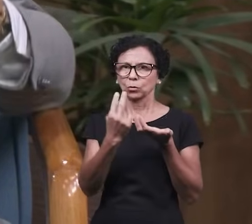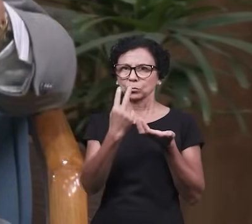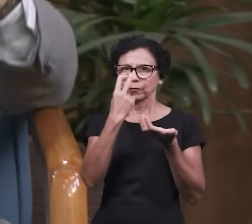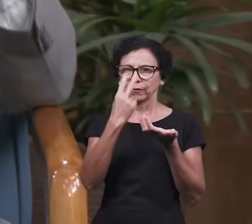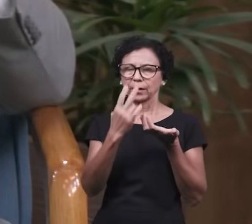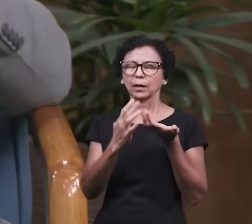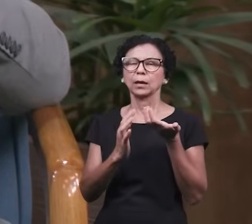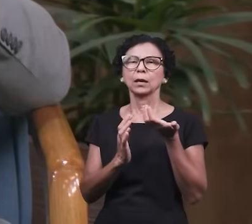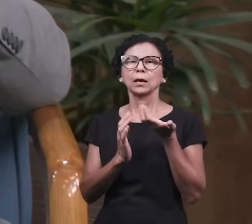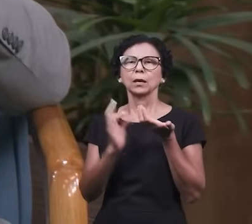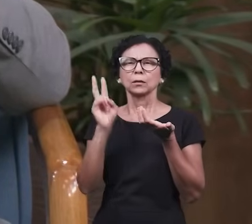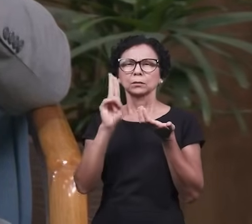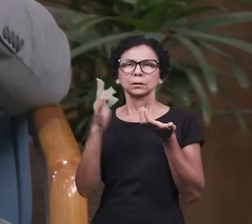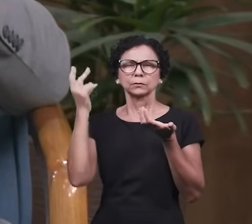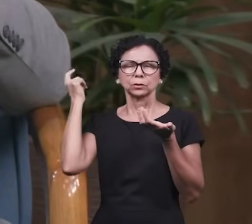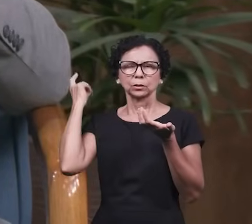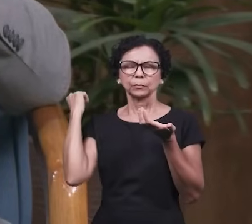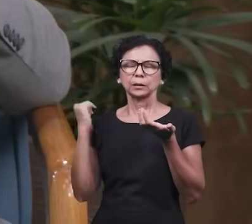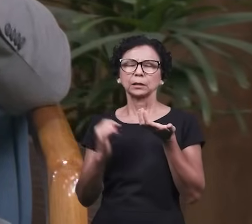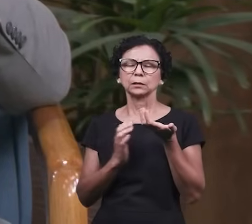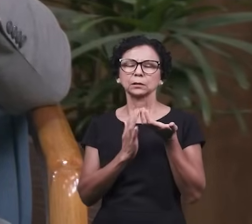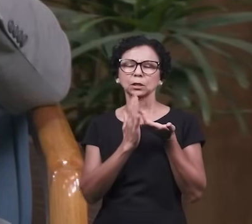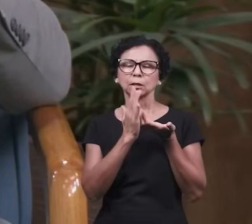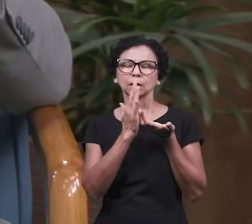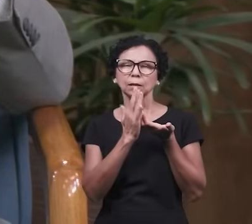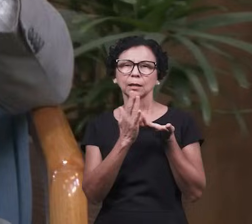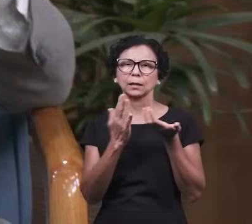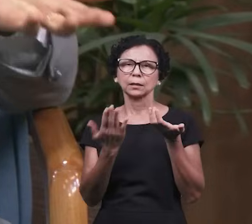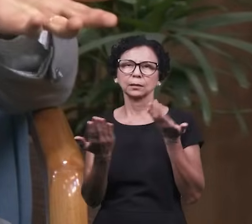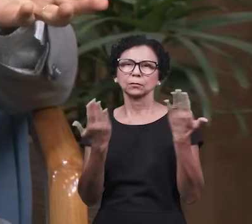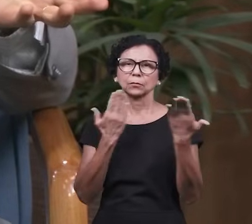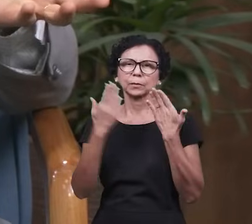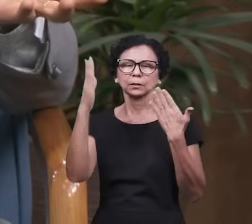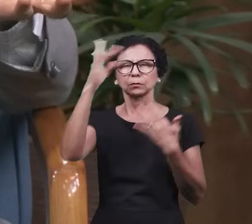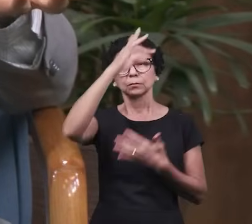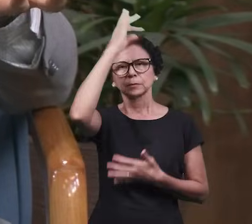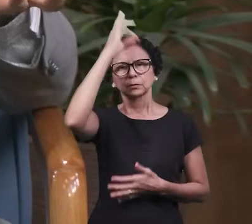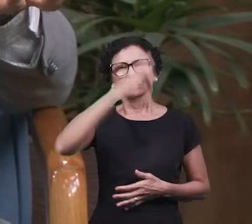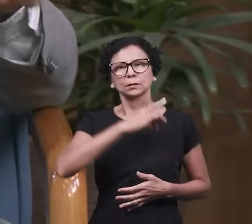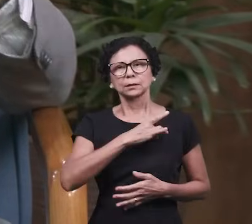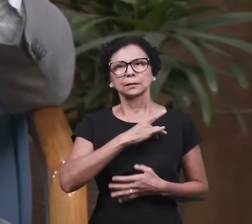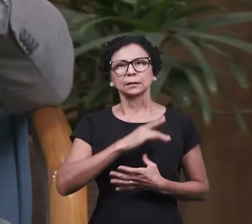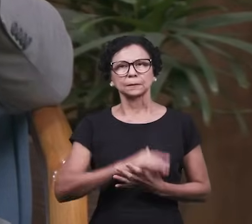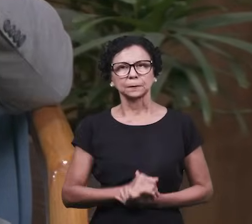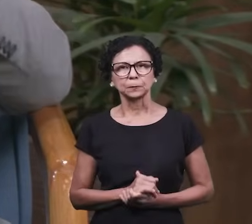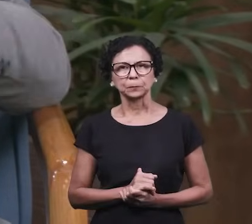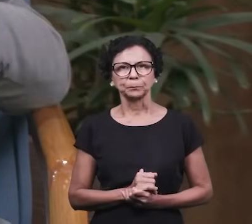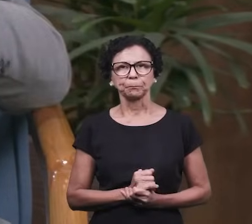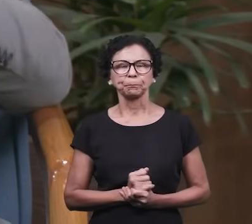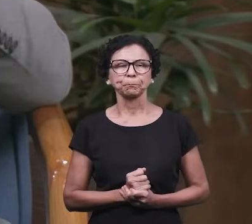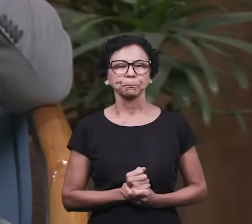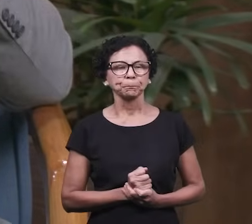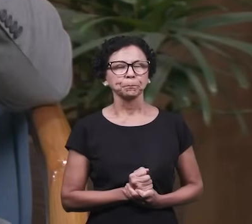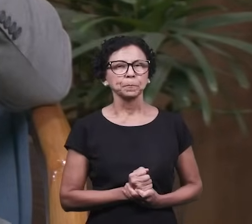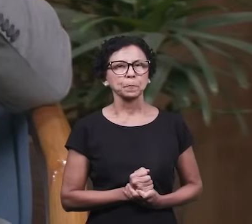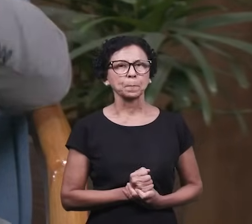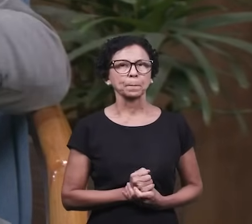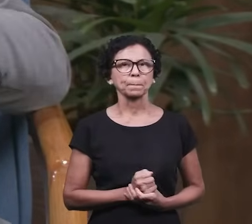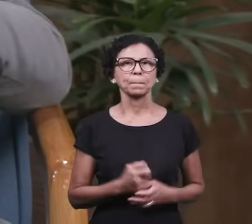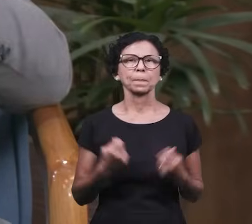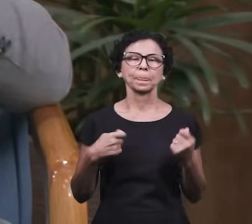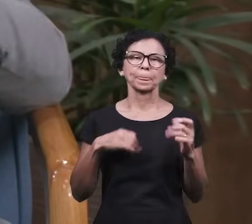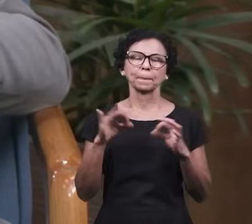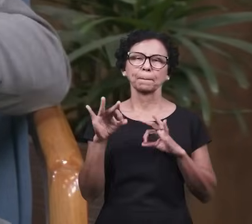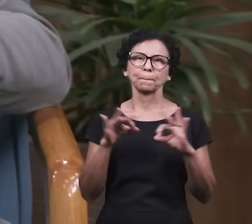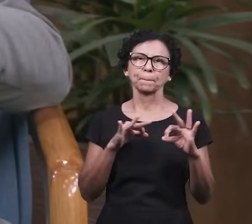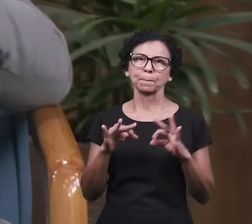não estava só nas vestes, o preparo não estava só em estar à porta, o preparo estava em ter o